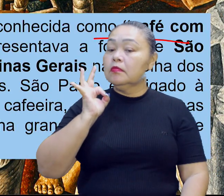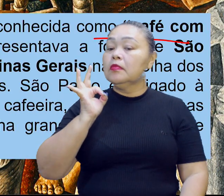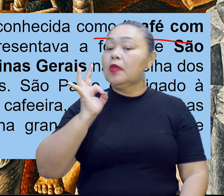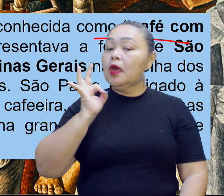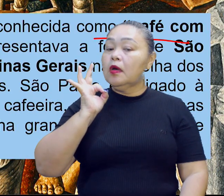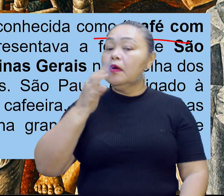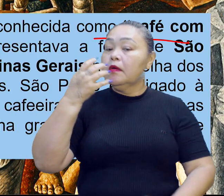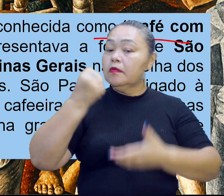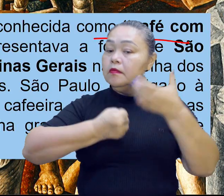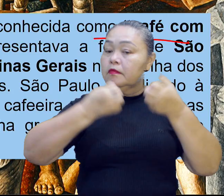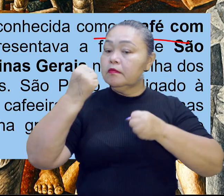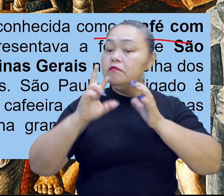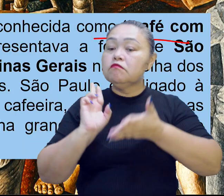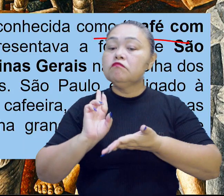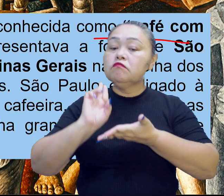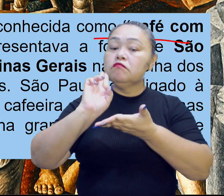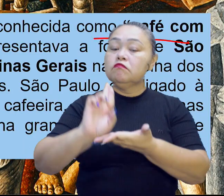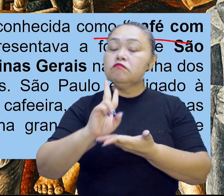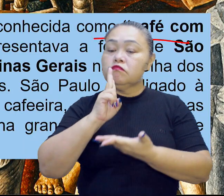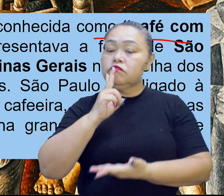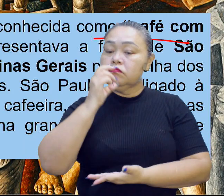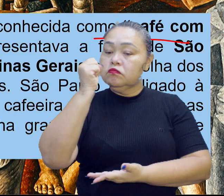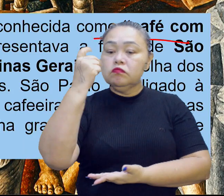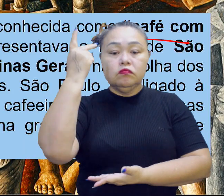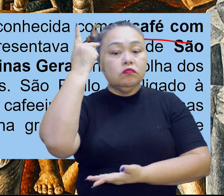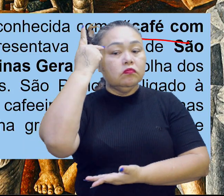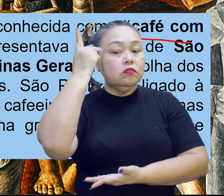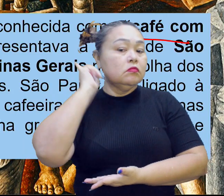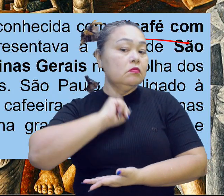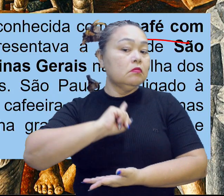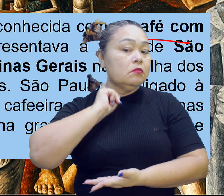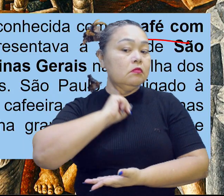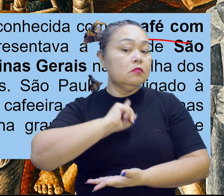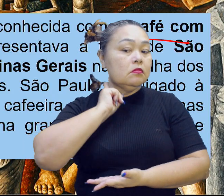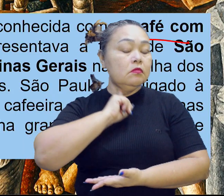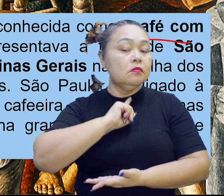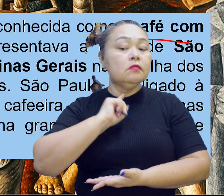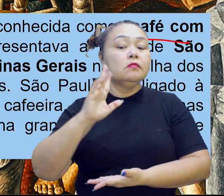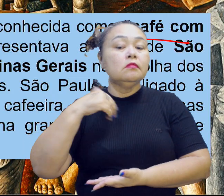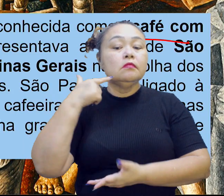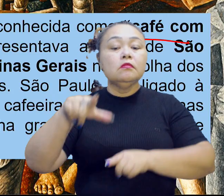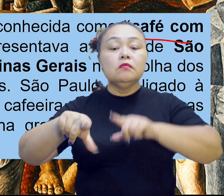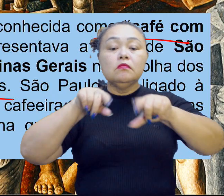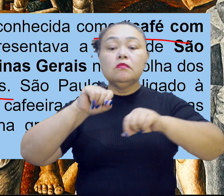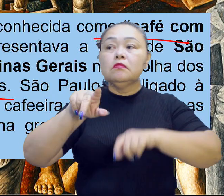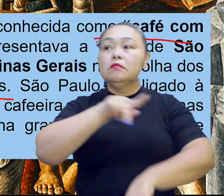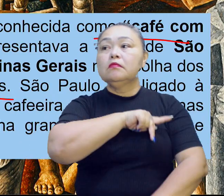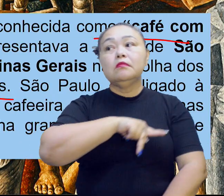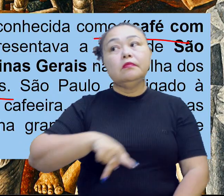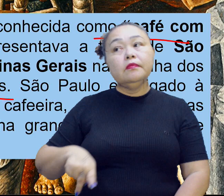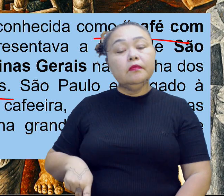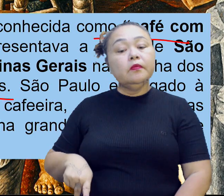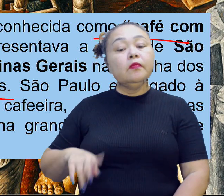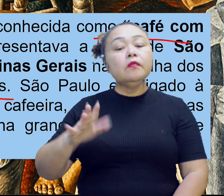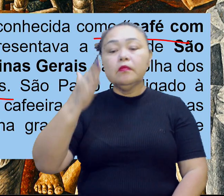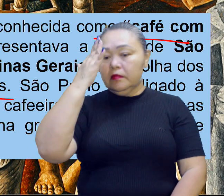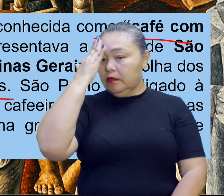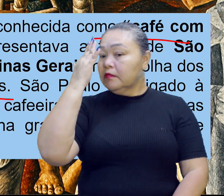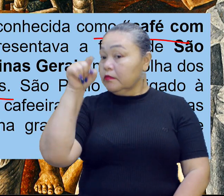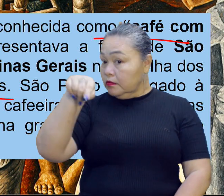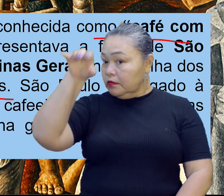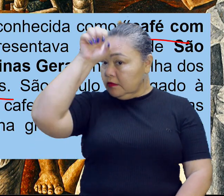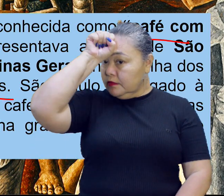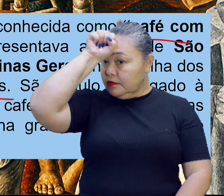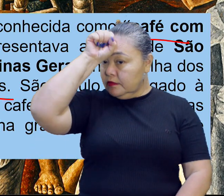leite, representava a força de São Paulo e Minas Gerais na escolha dos presidentes. Vocês